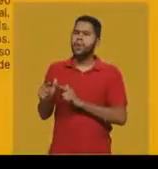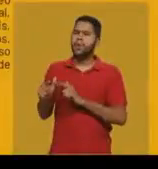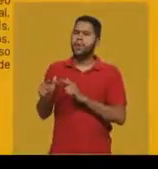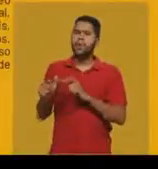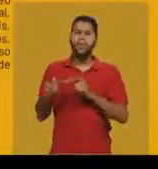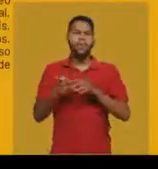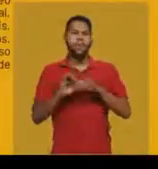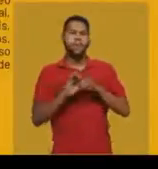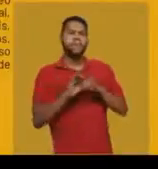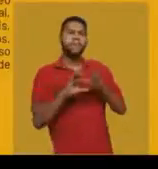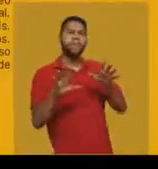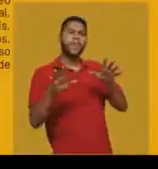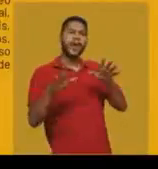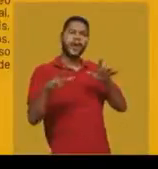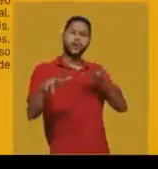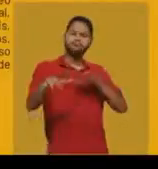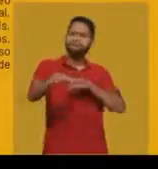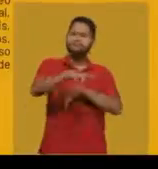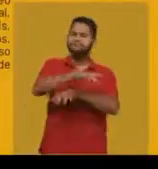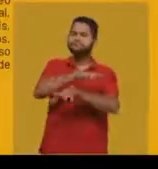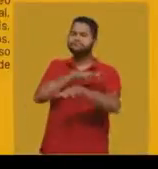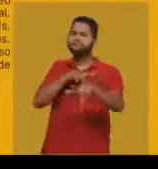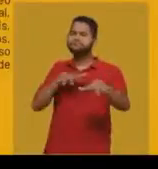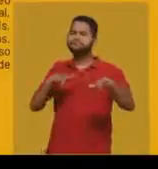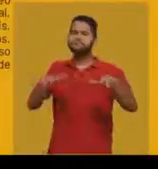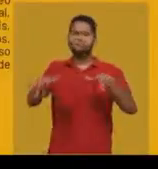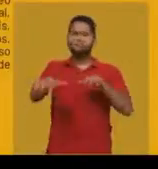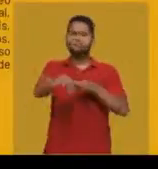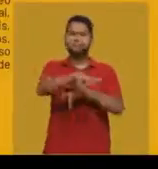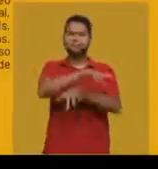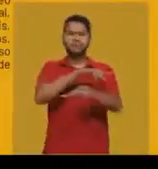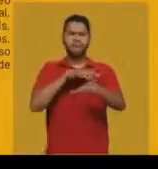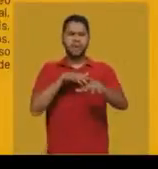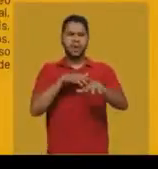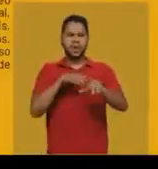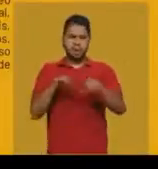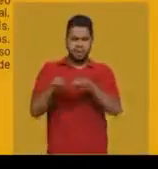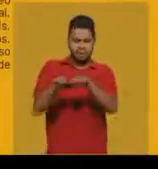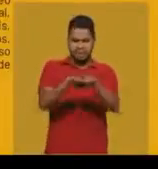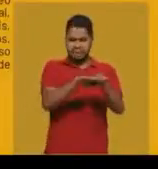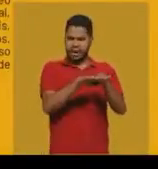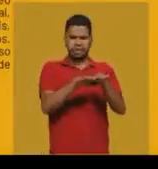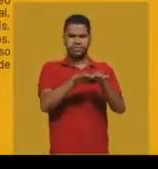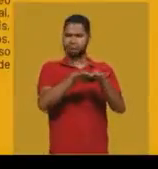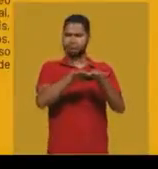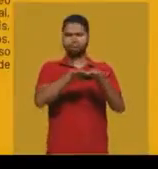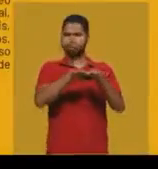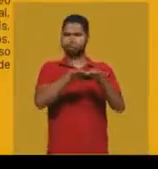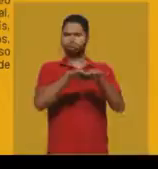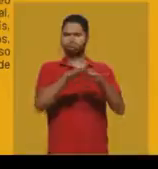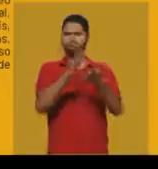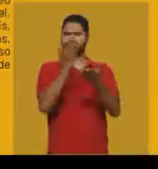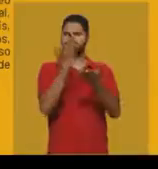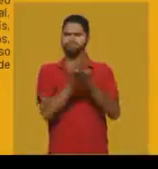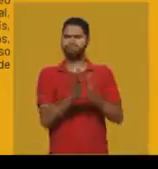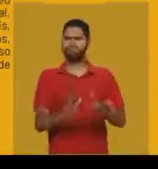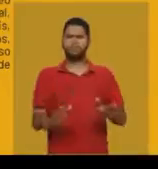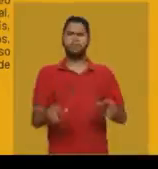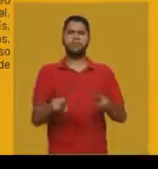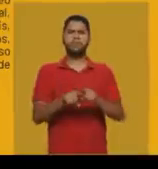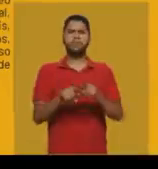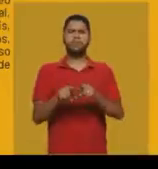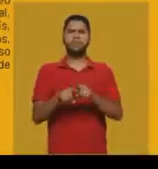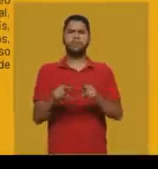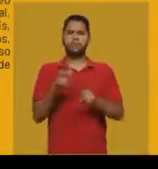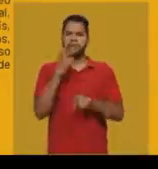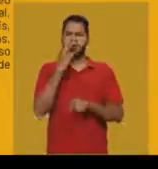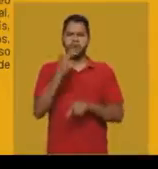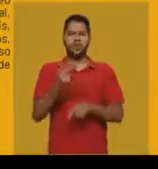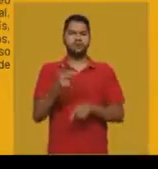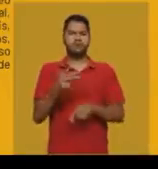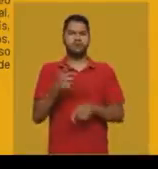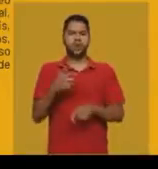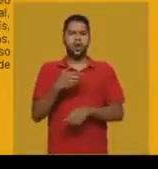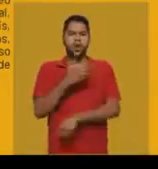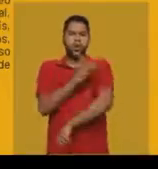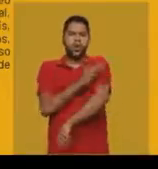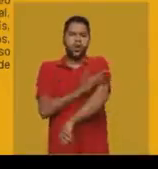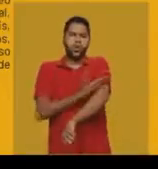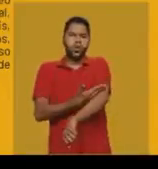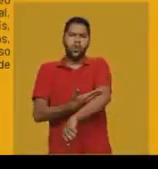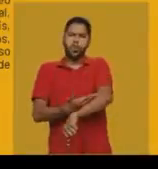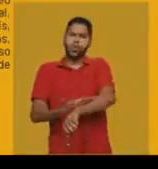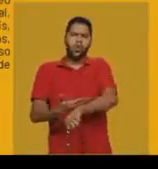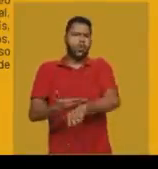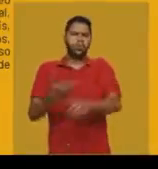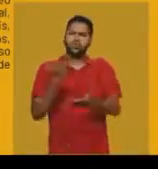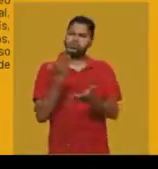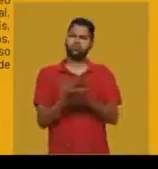e seus discursos. Desconstrói padrões e problematiza vícios da sociedade. Outra